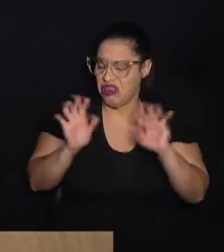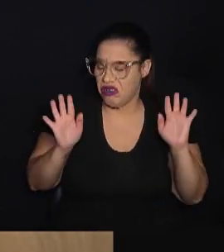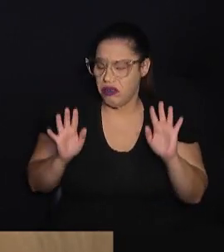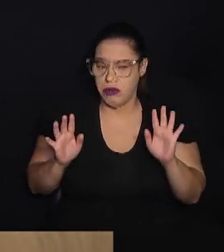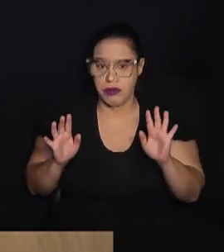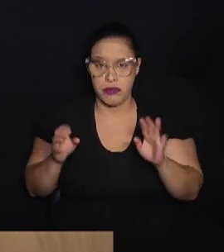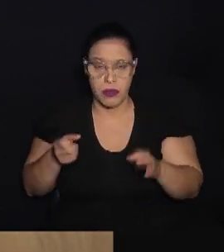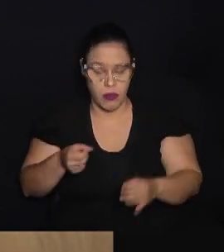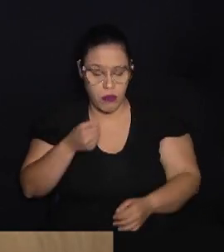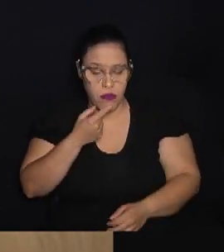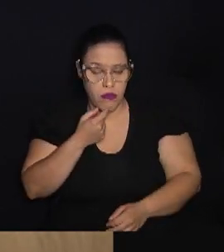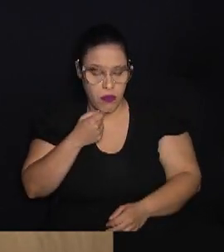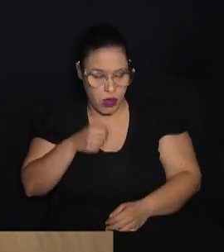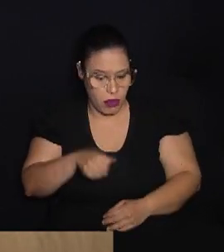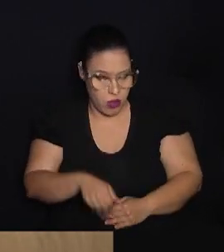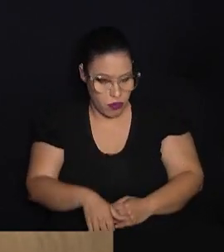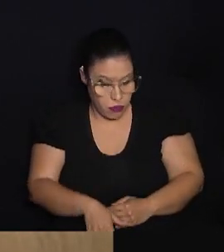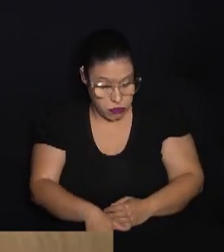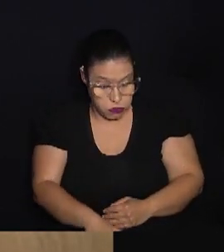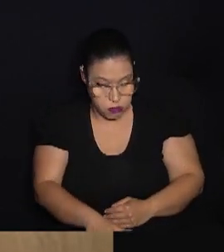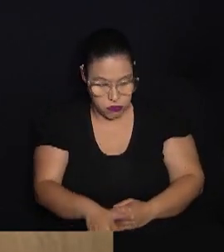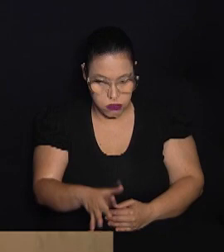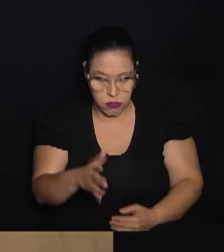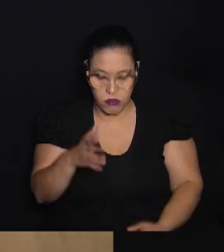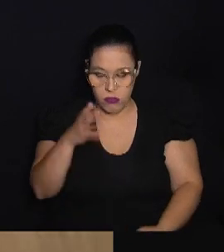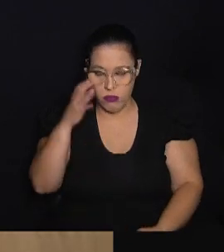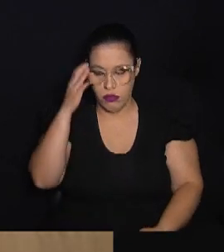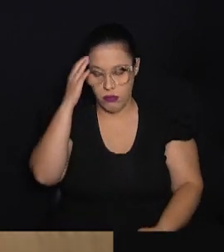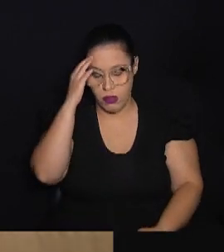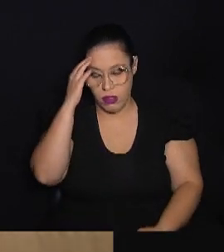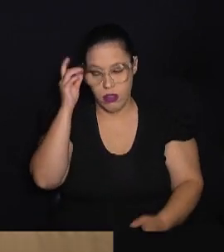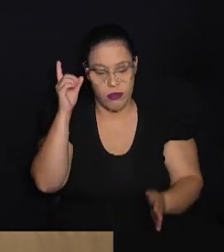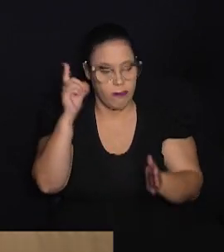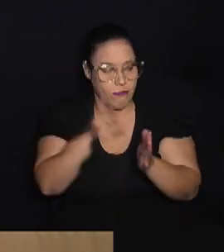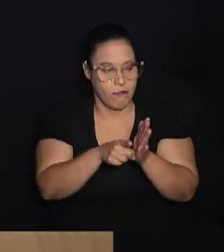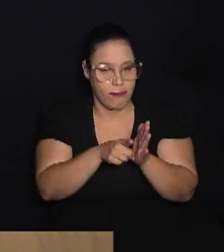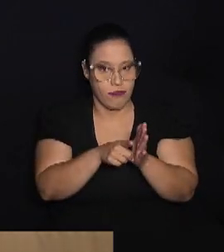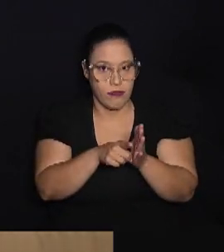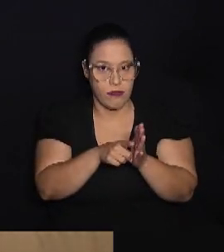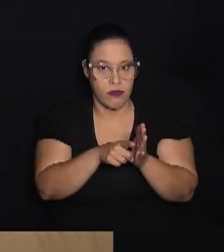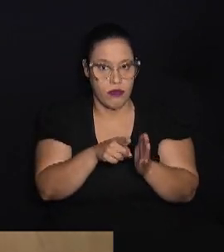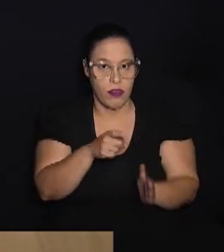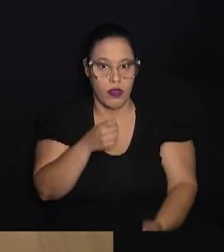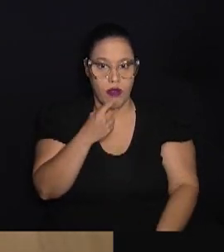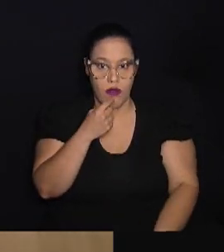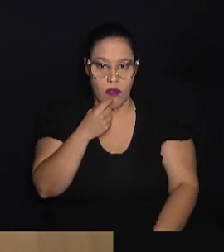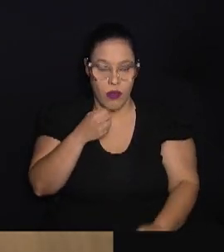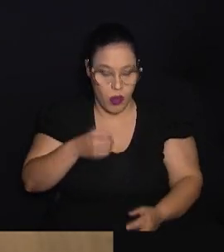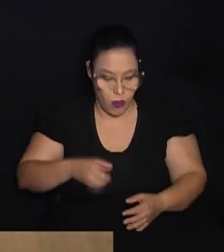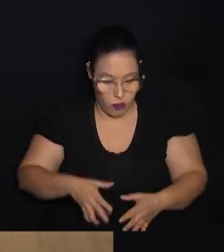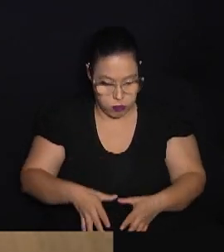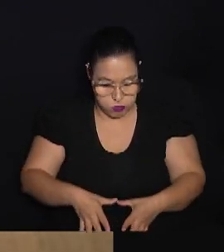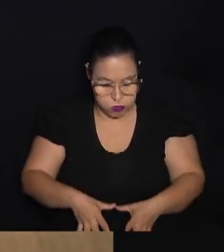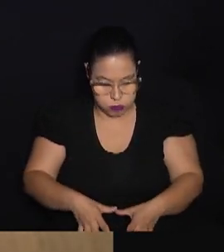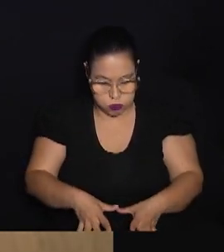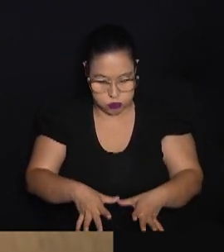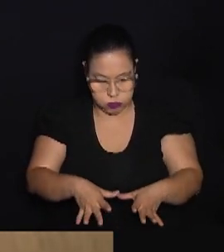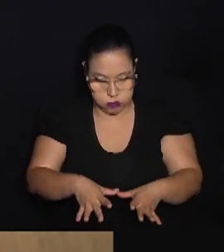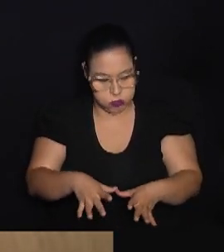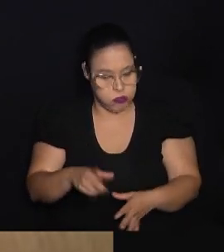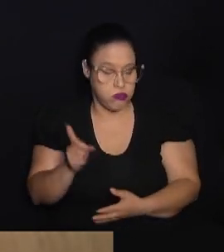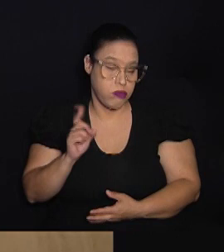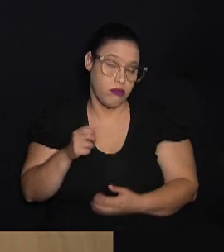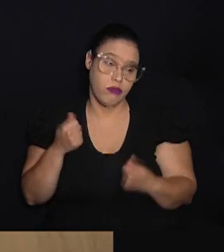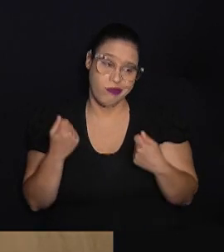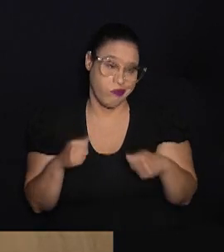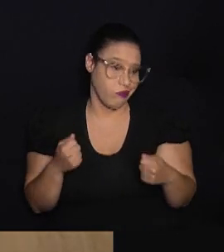vezes ela sangra, não valoriza, e aí quando é diagnosticada com sangramento maior, não precisa ter esse sangramento volumoso.